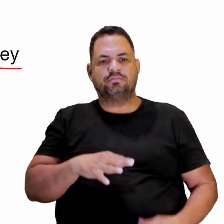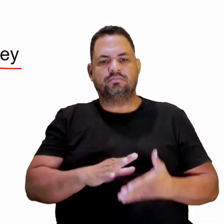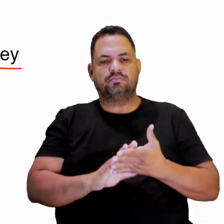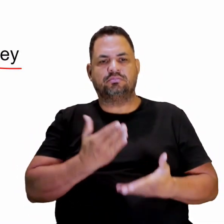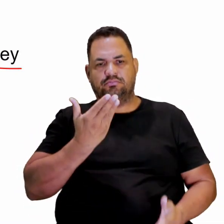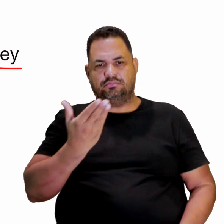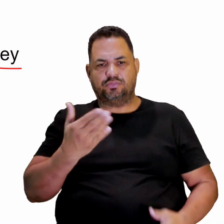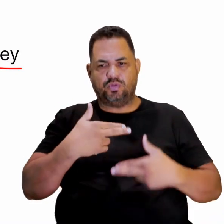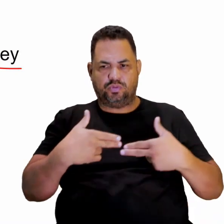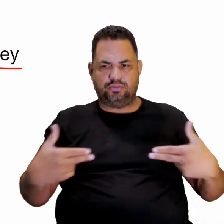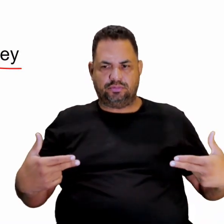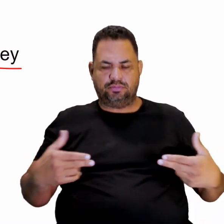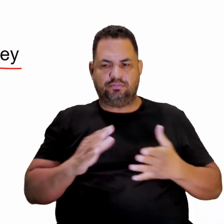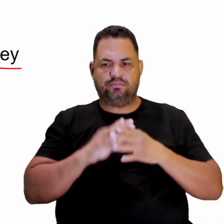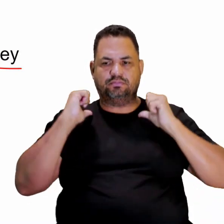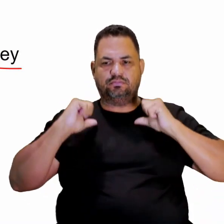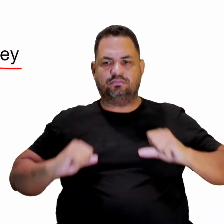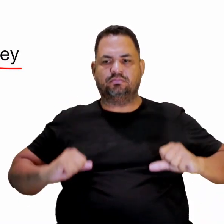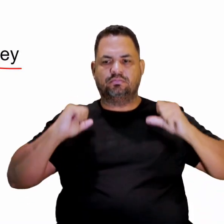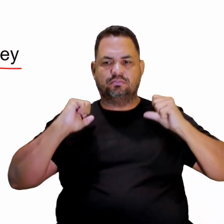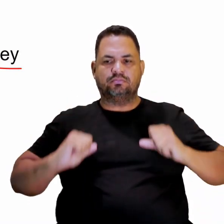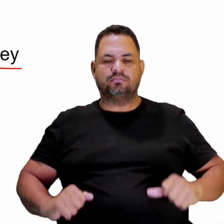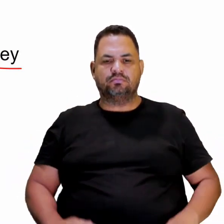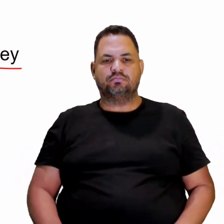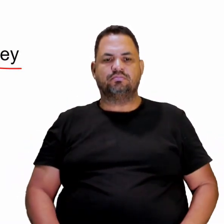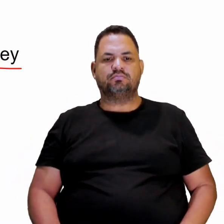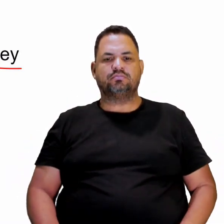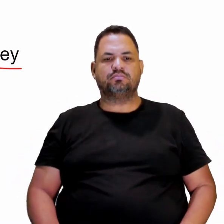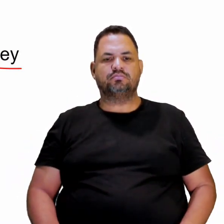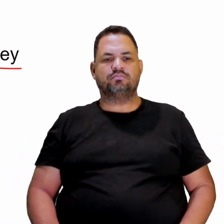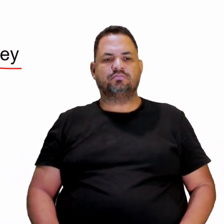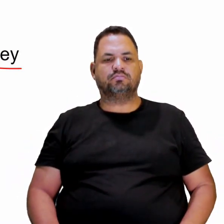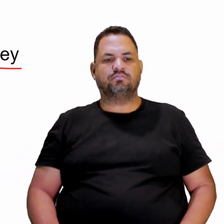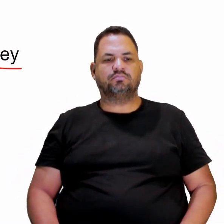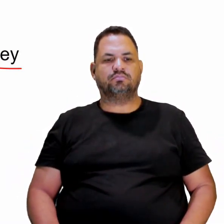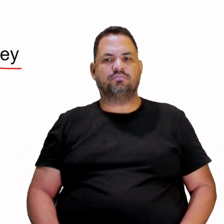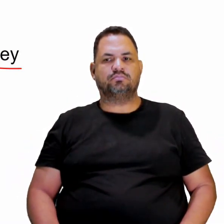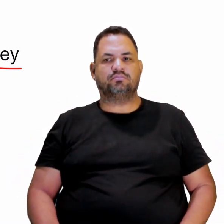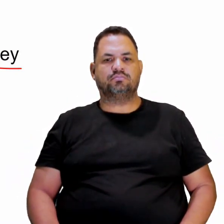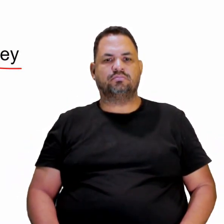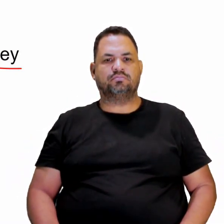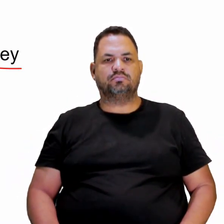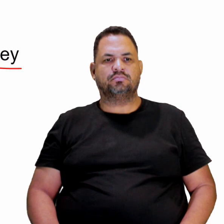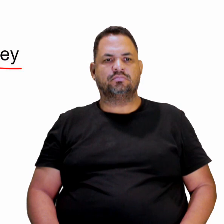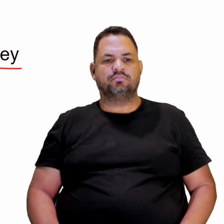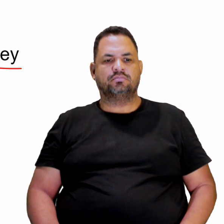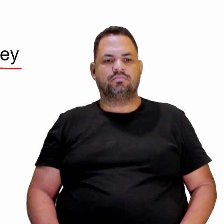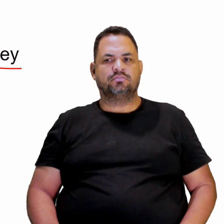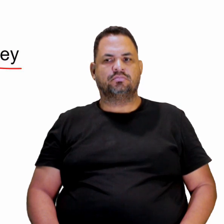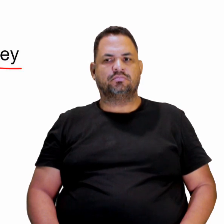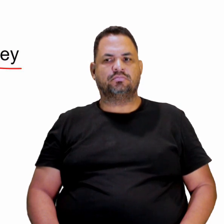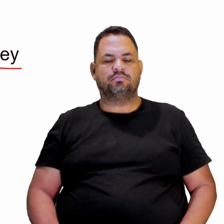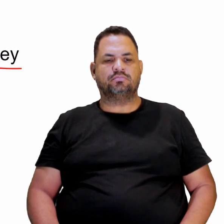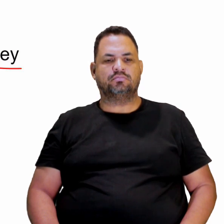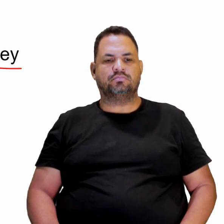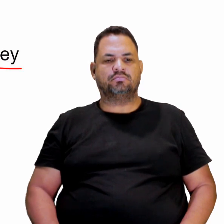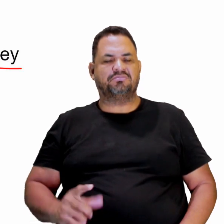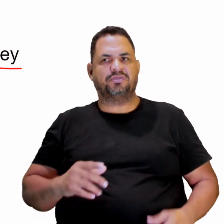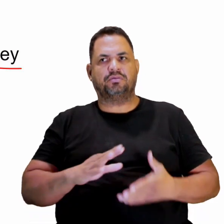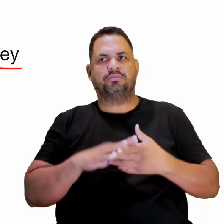mochila. Mais uma vez você vai usar which. Muito bem? É sobre o objeto. Não está falando de posse,